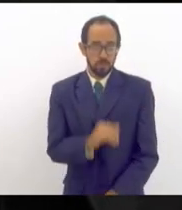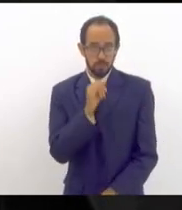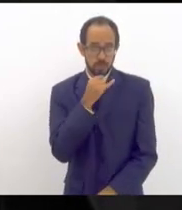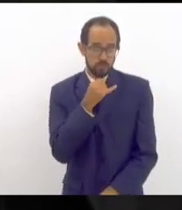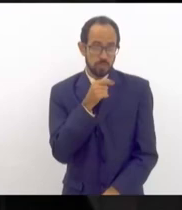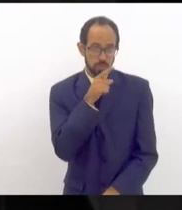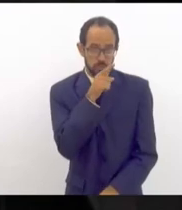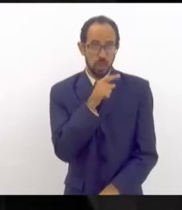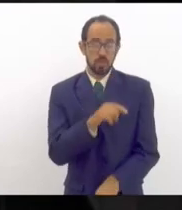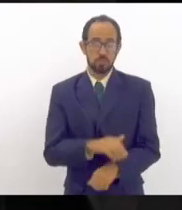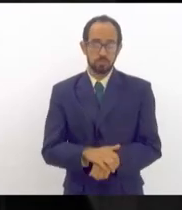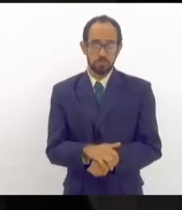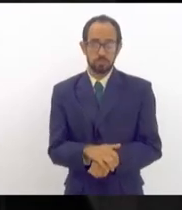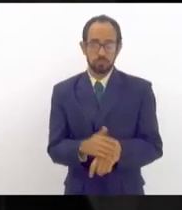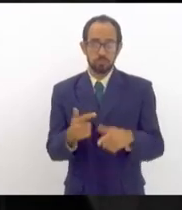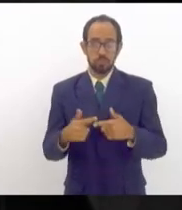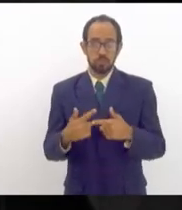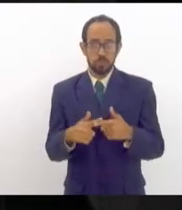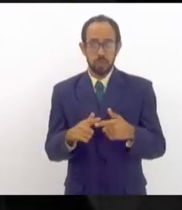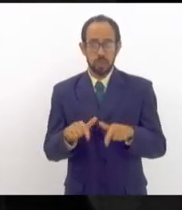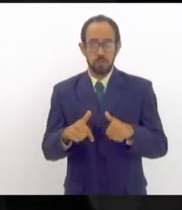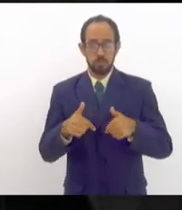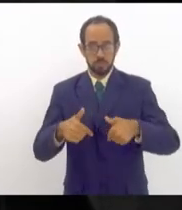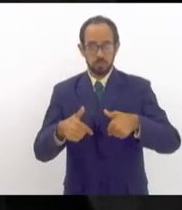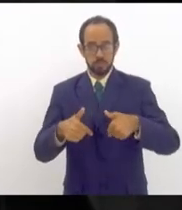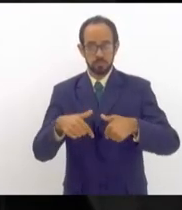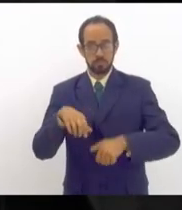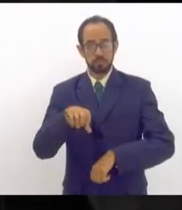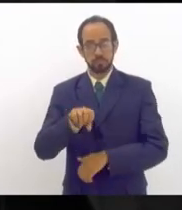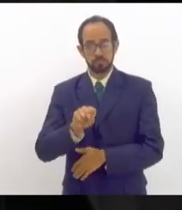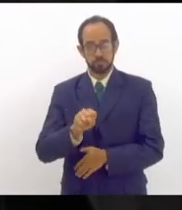por se tratar de uma atitude do STF